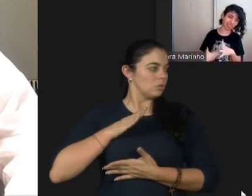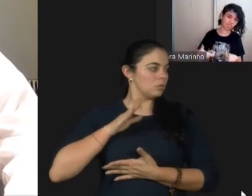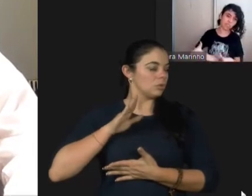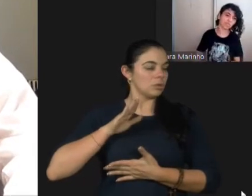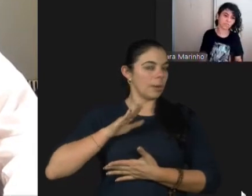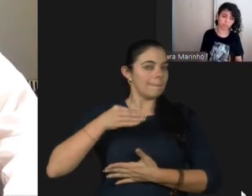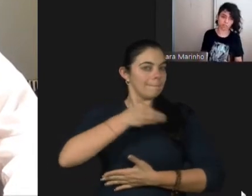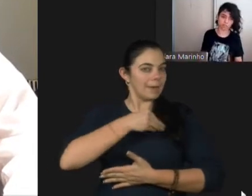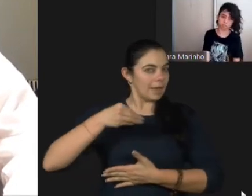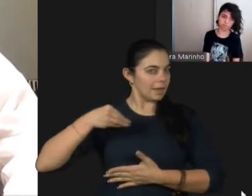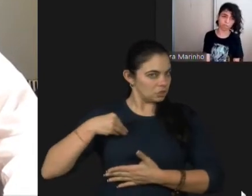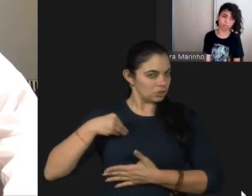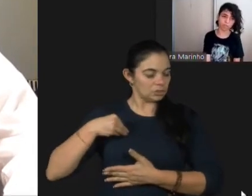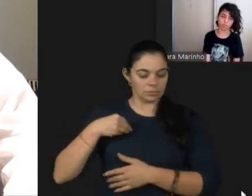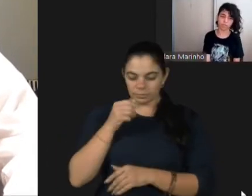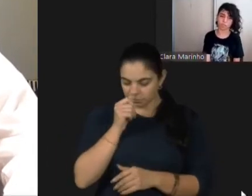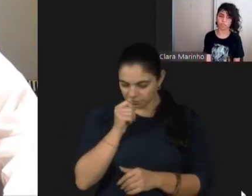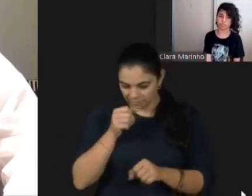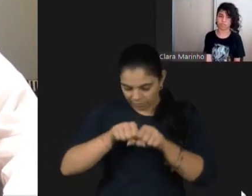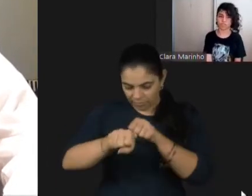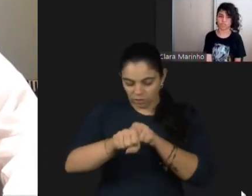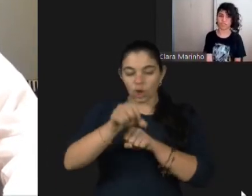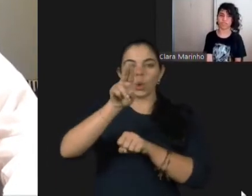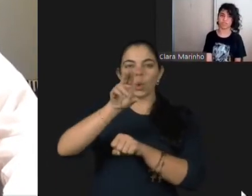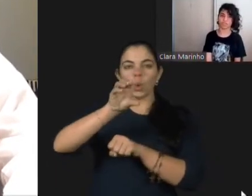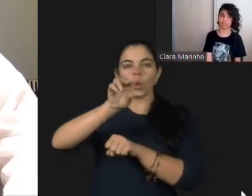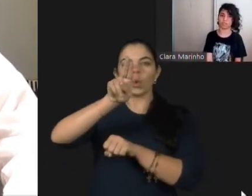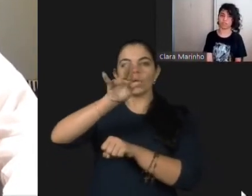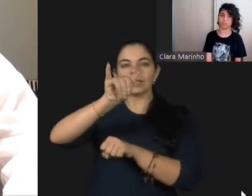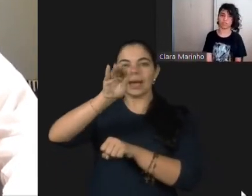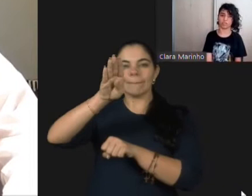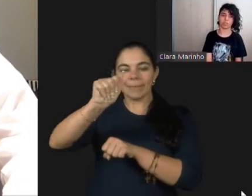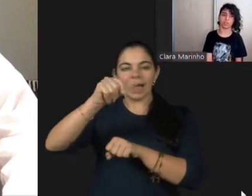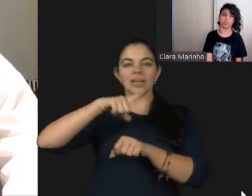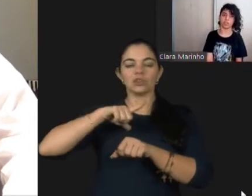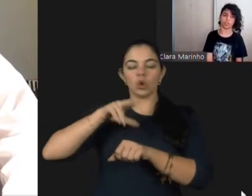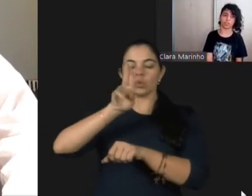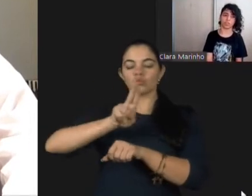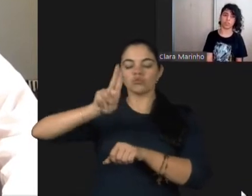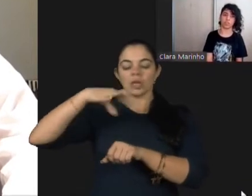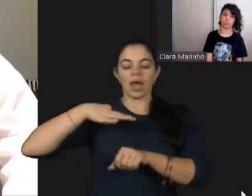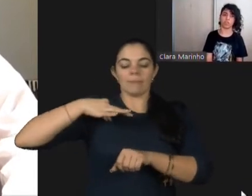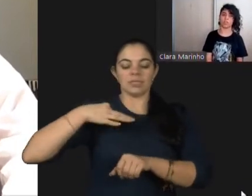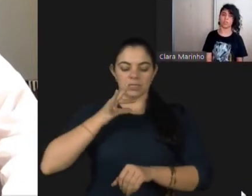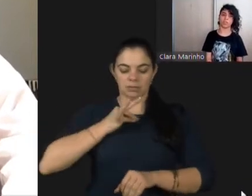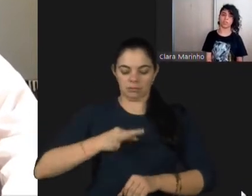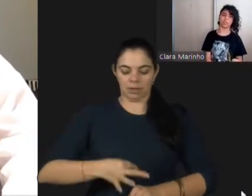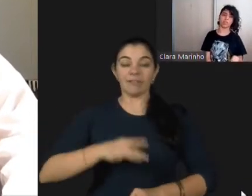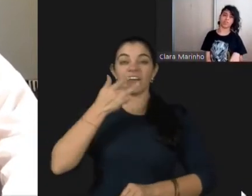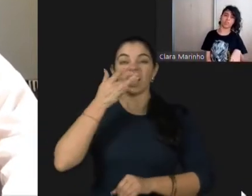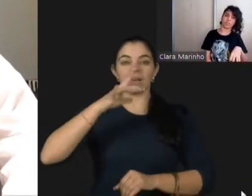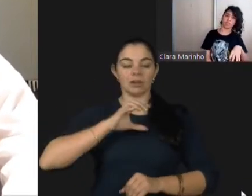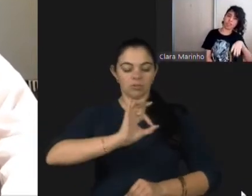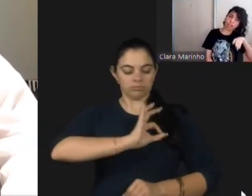Sou médico formado pela Universidade de Cuiabá. Estou usando uma camisa social branca com um